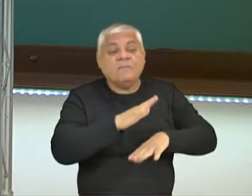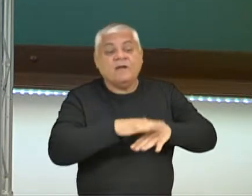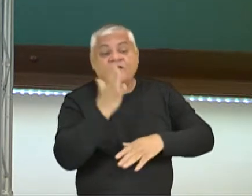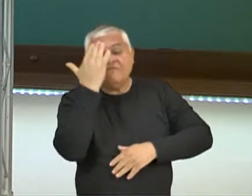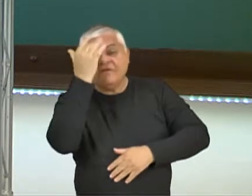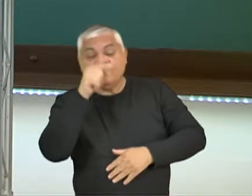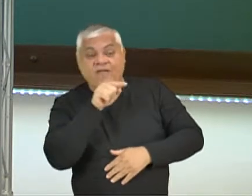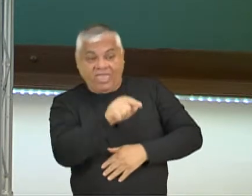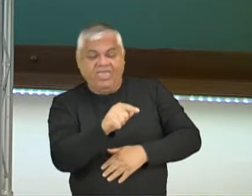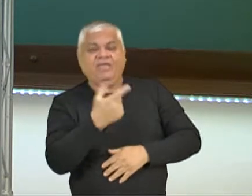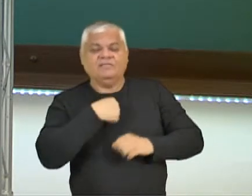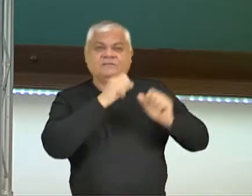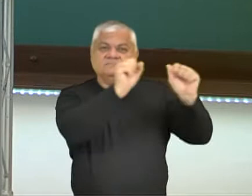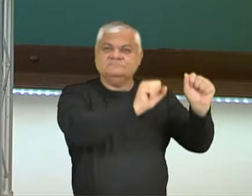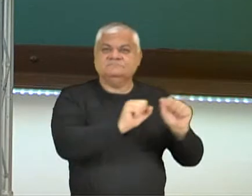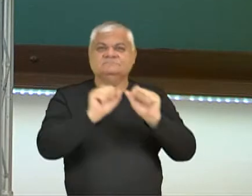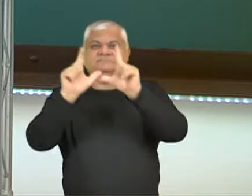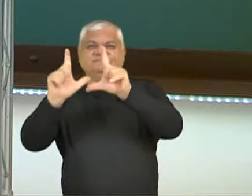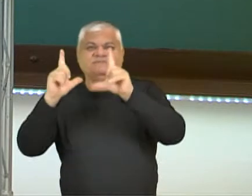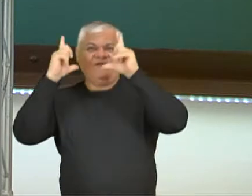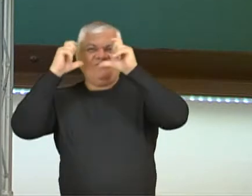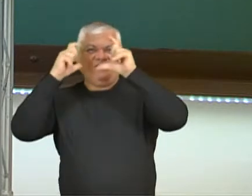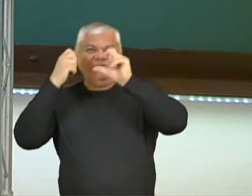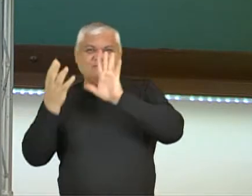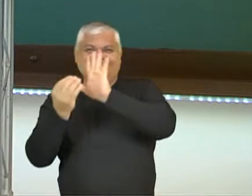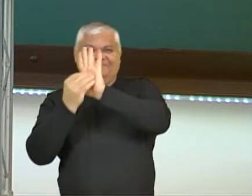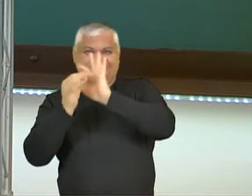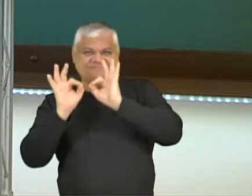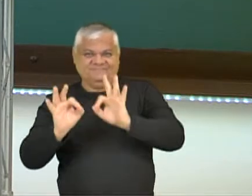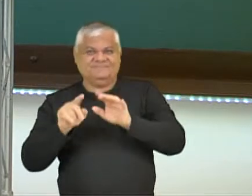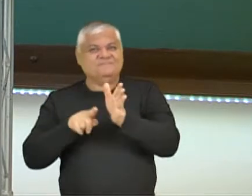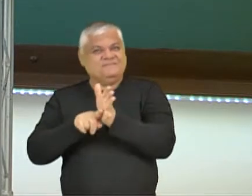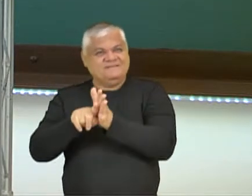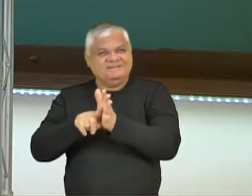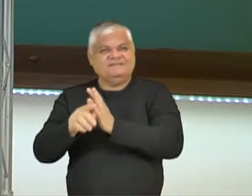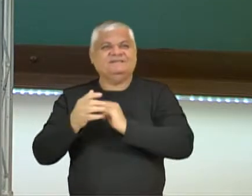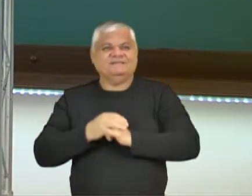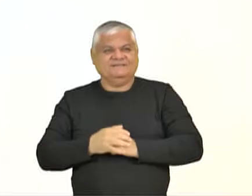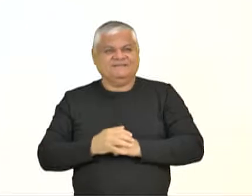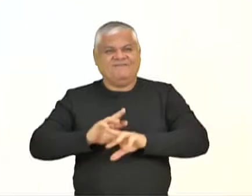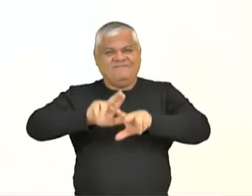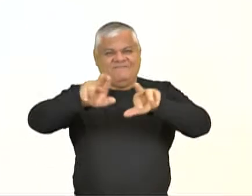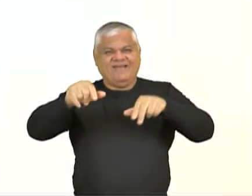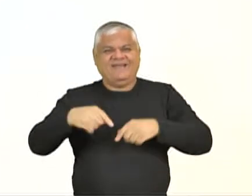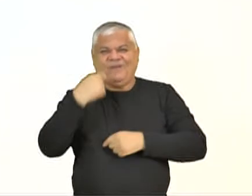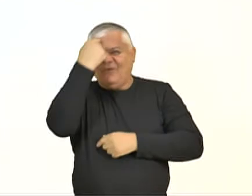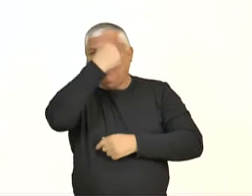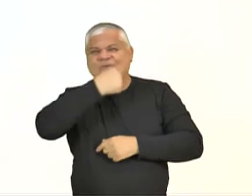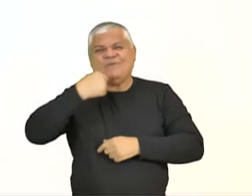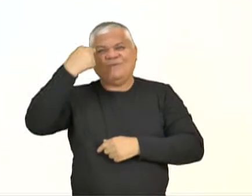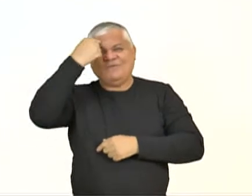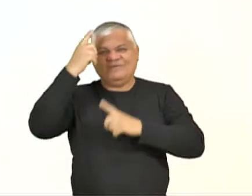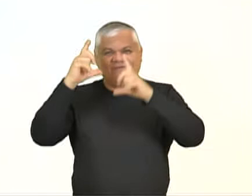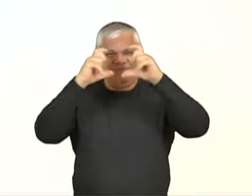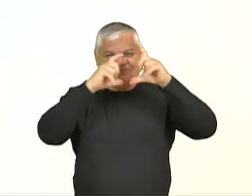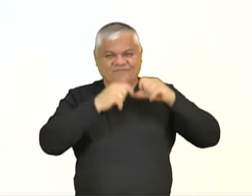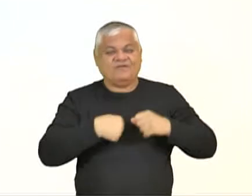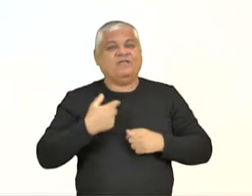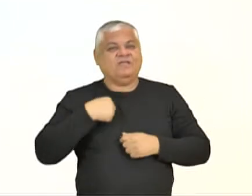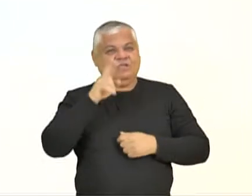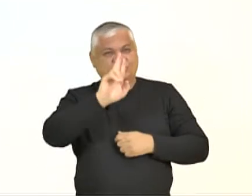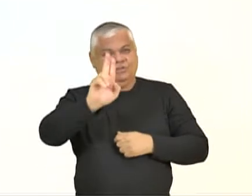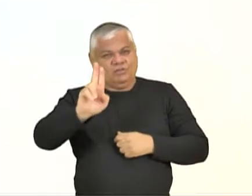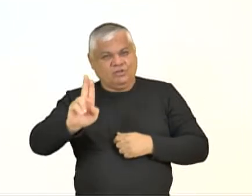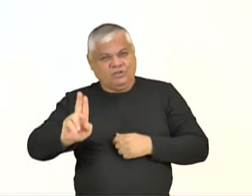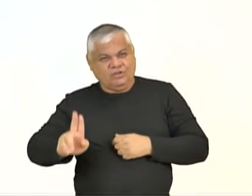determinado pintor. Ok? Então é assim que você deu a pesquisa. Então aqui nós temos vários artistas. Eu vou ler alguns nomes para vocês aqui,